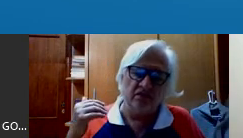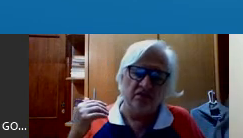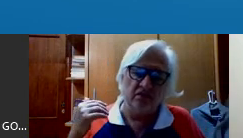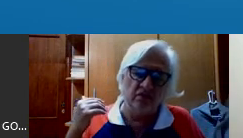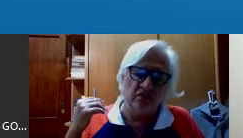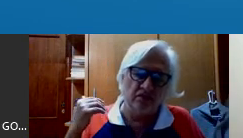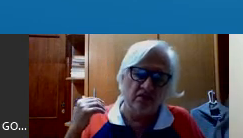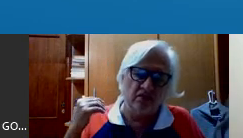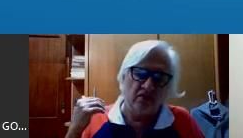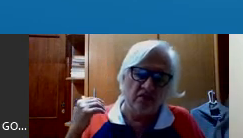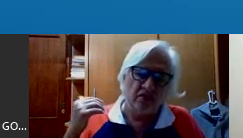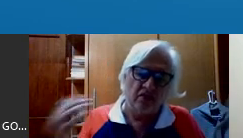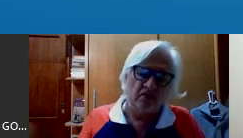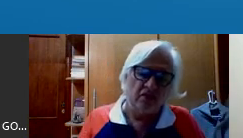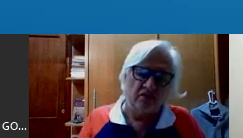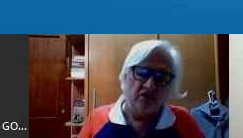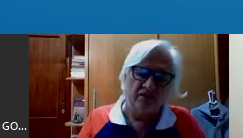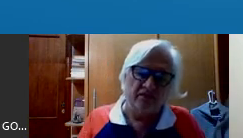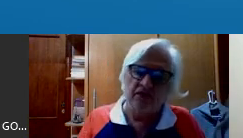1020, o